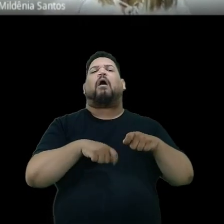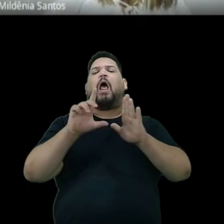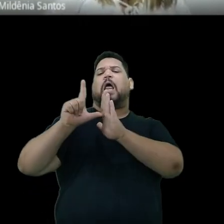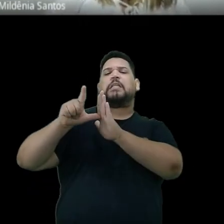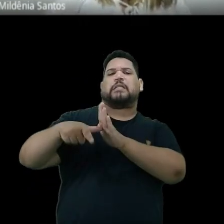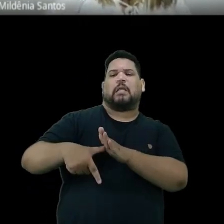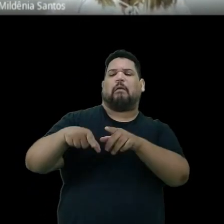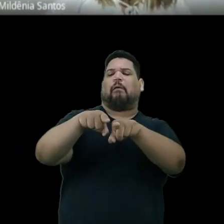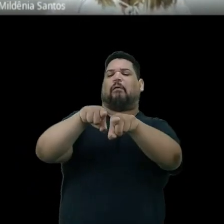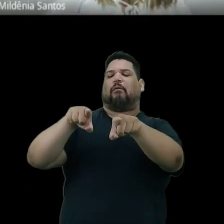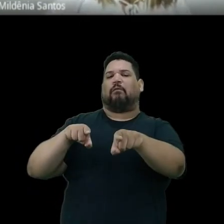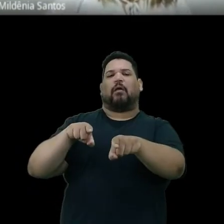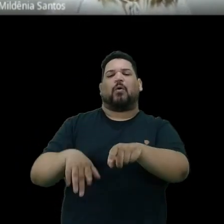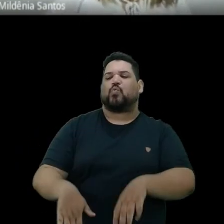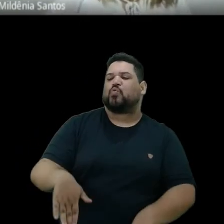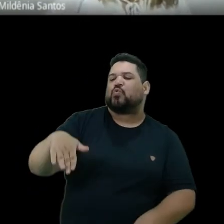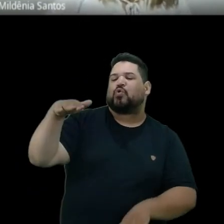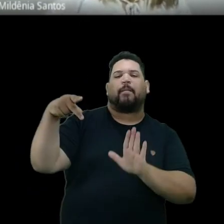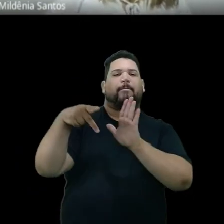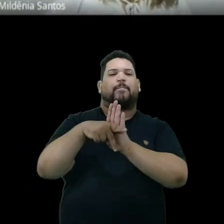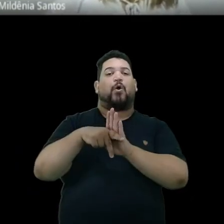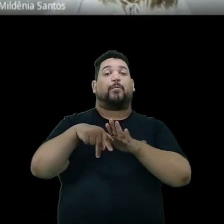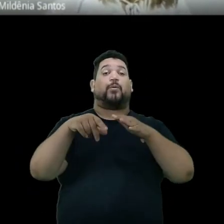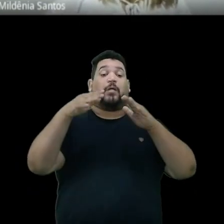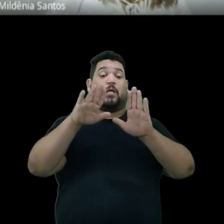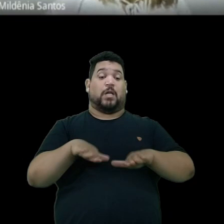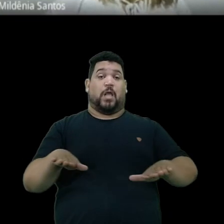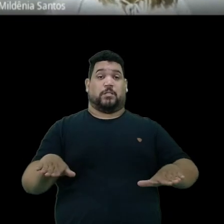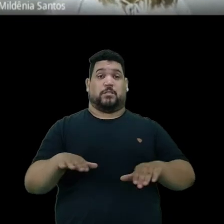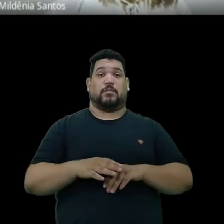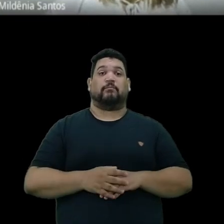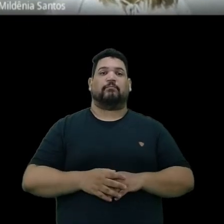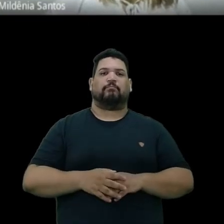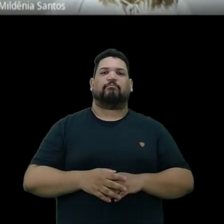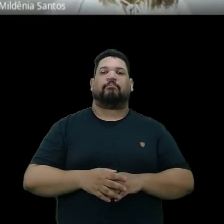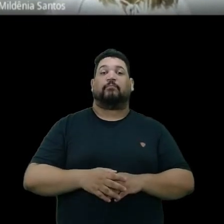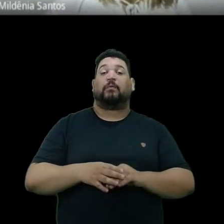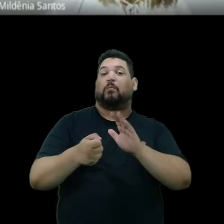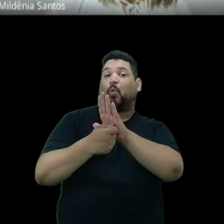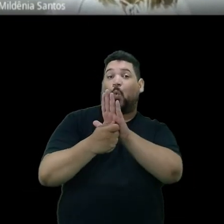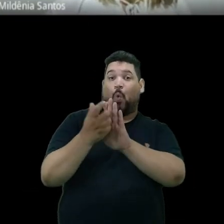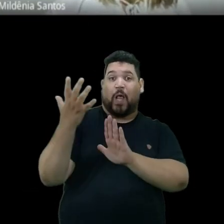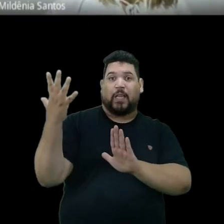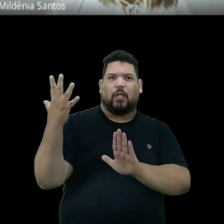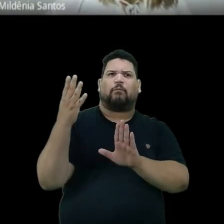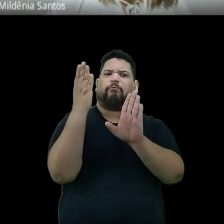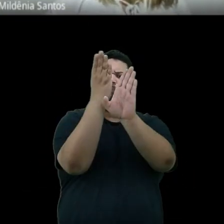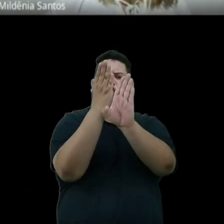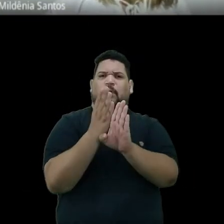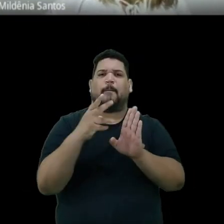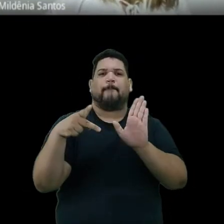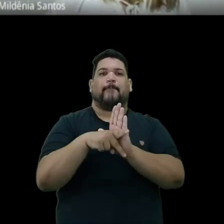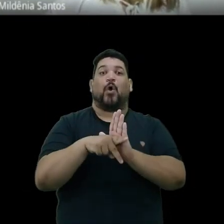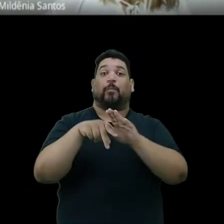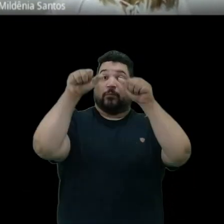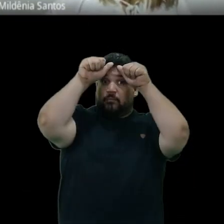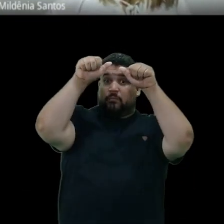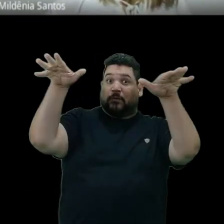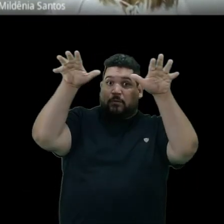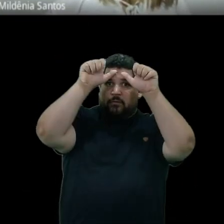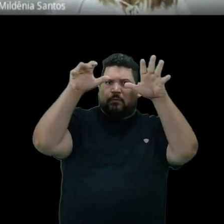criança. O aumento de número de casos de TEA no mundo tem assustado